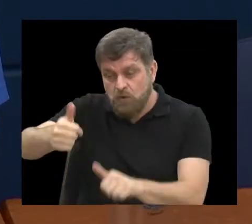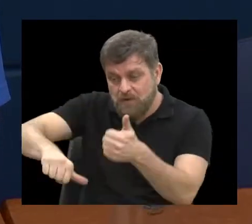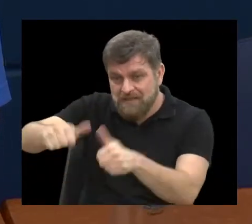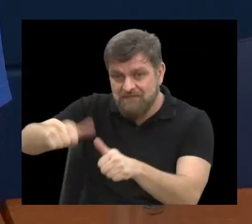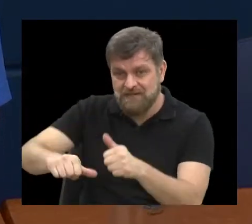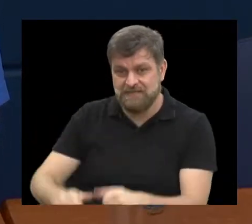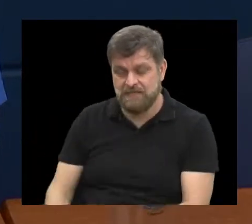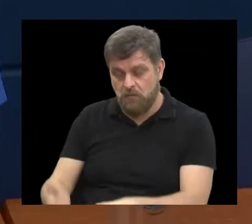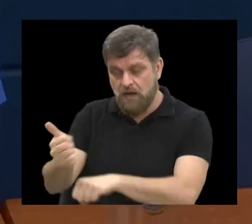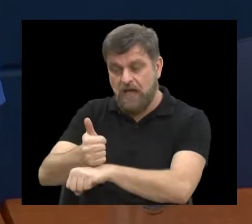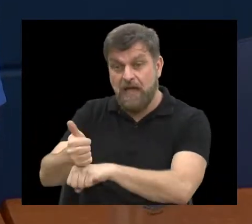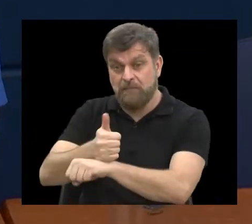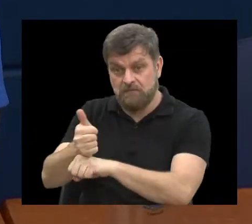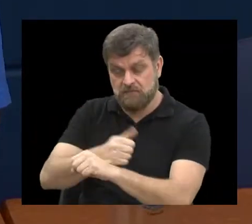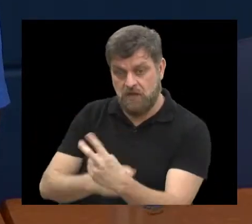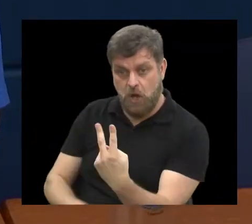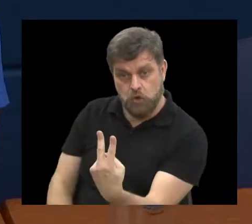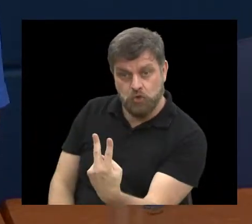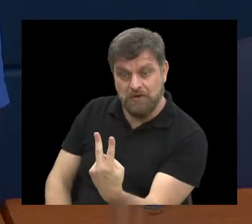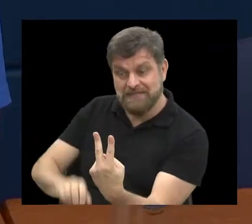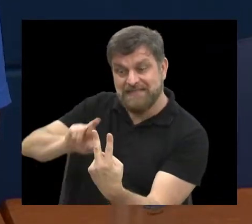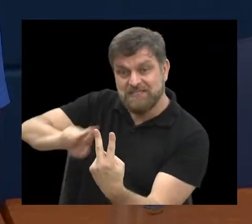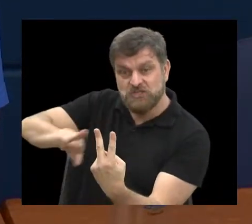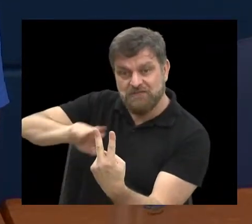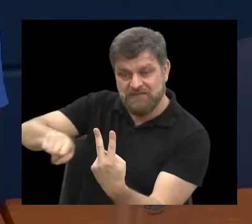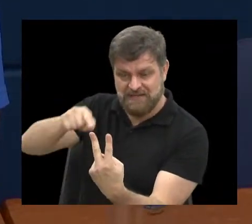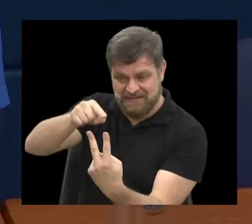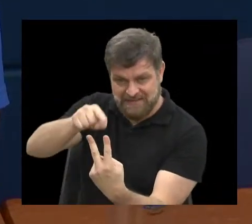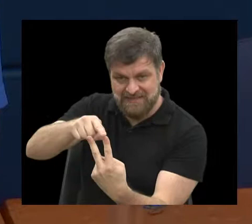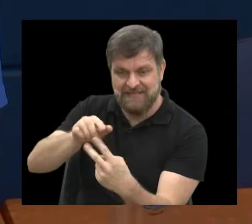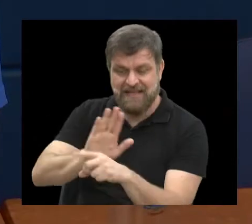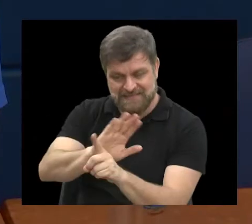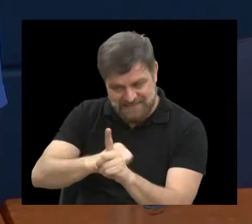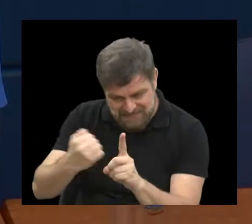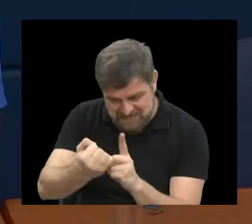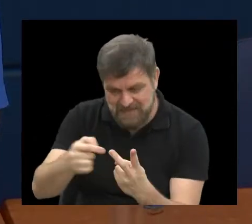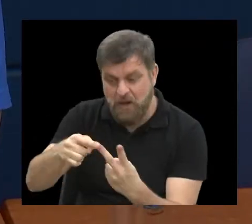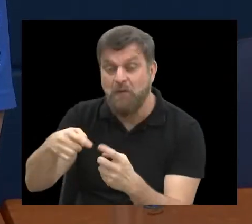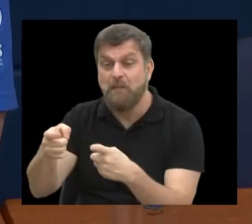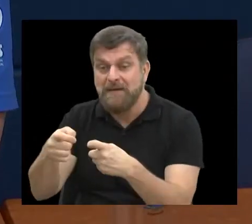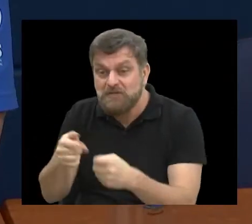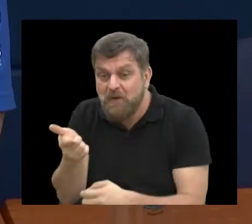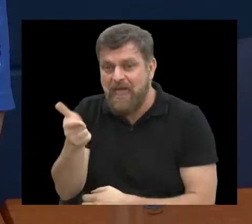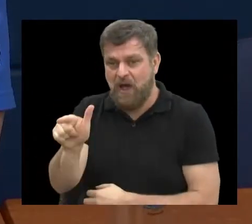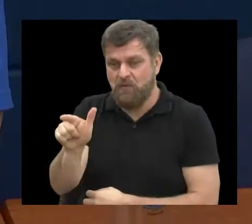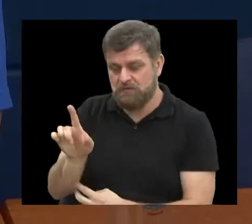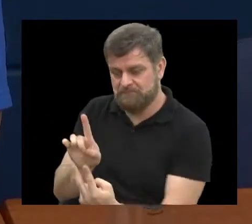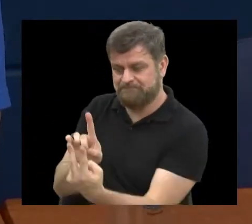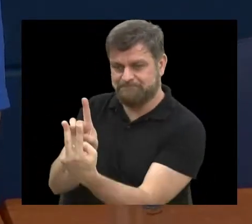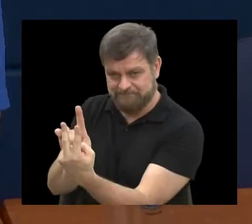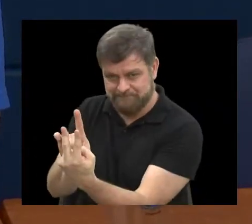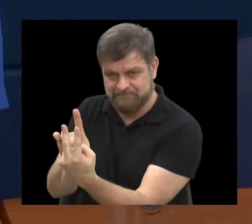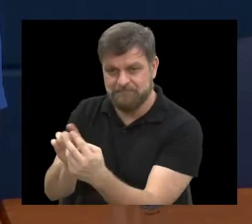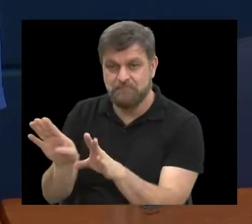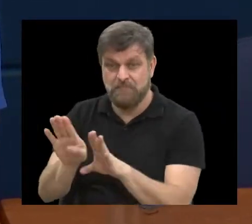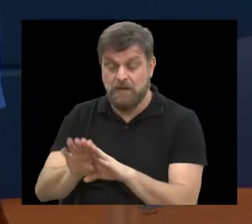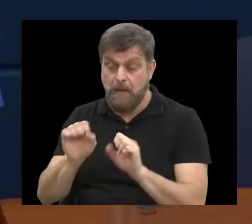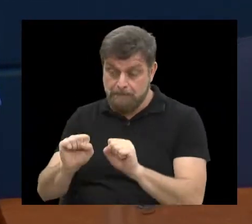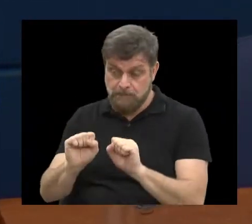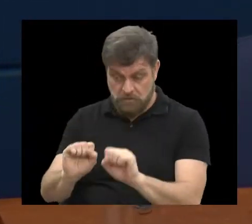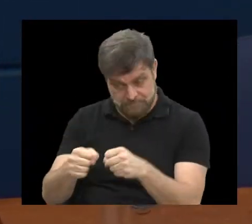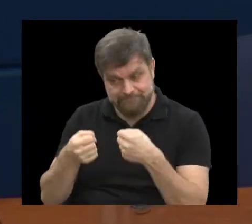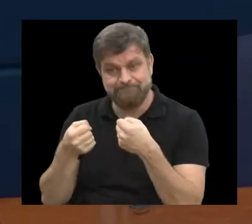resultado igual, de repente, pelo não considerar a questão da deficiência, ou pode